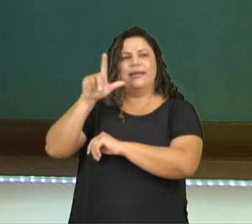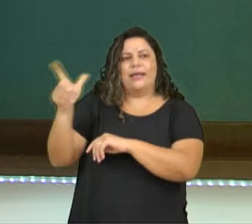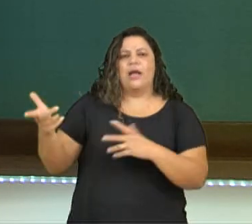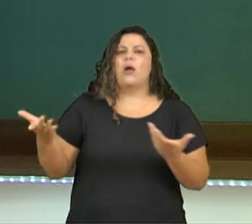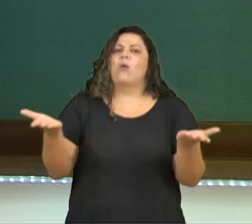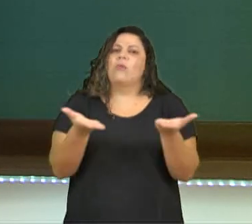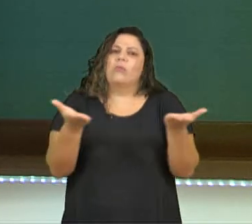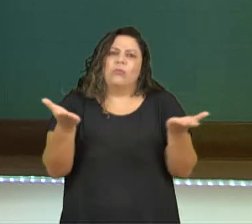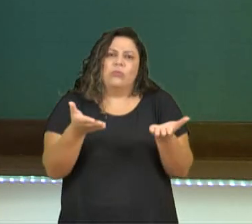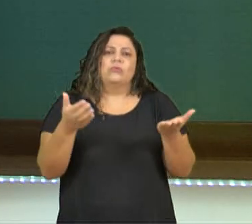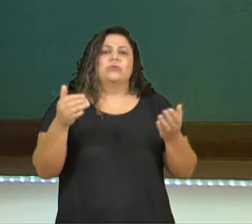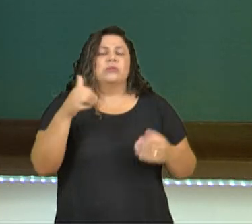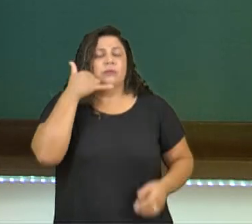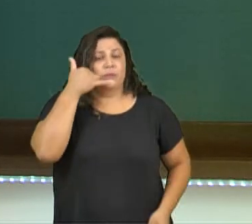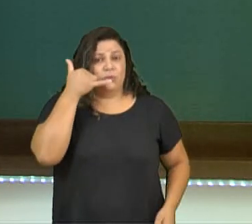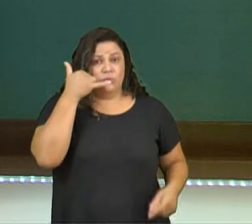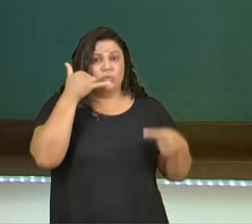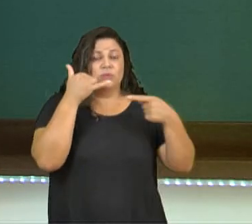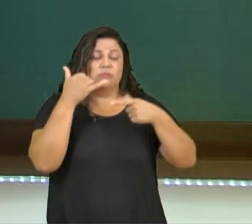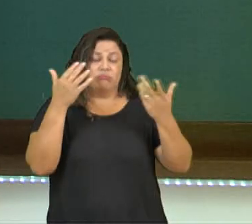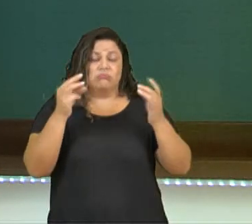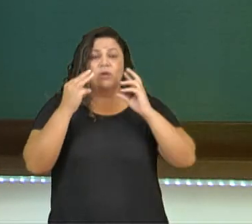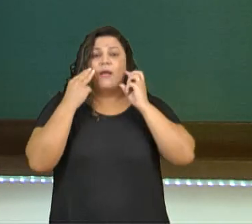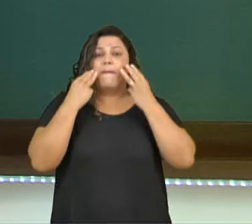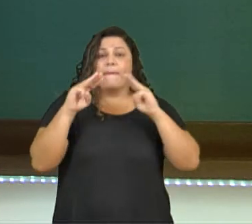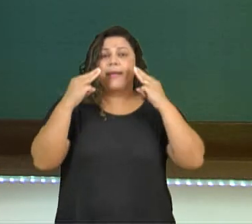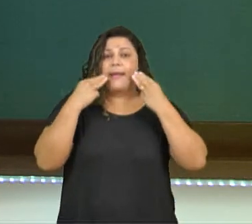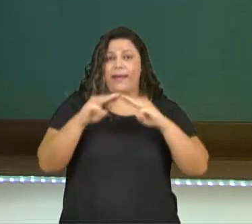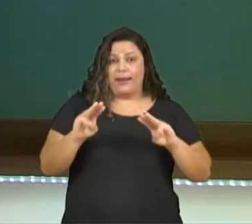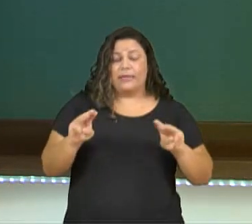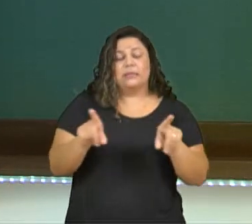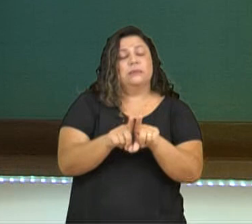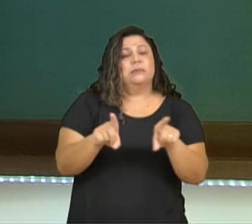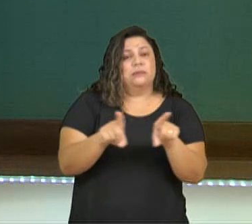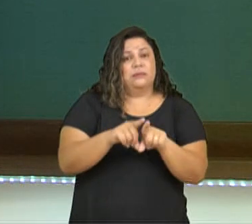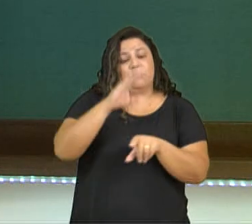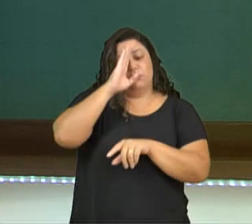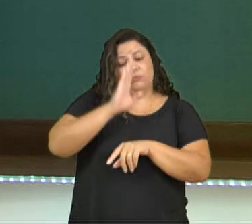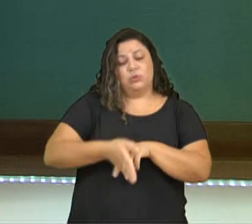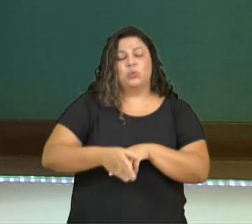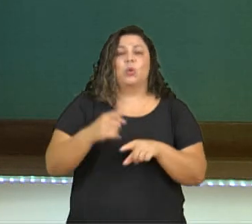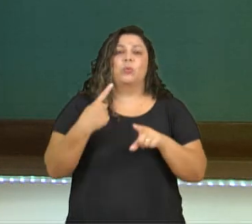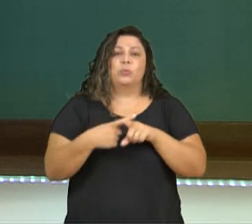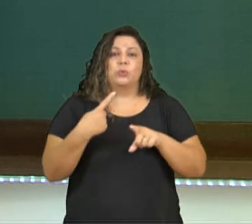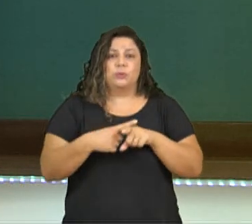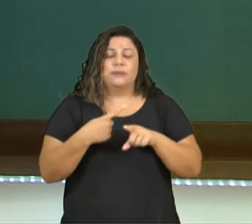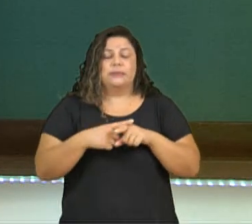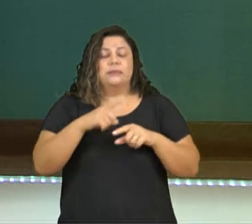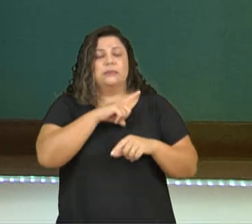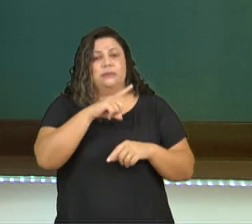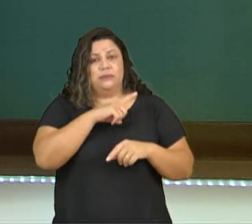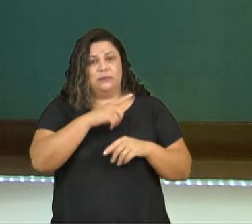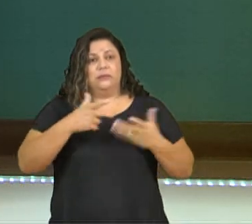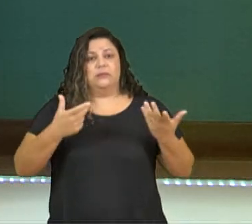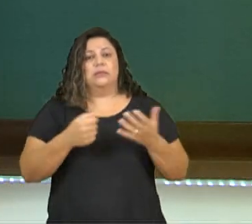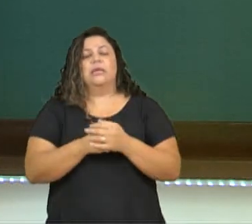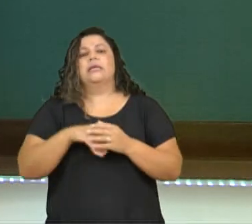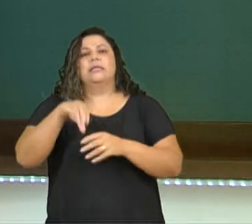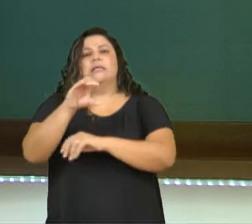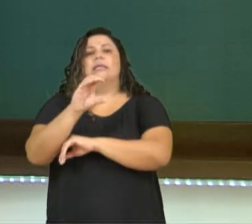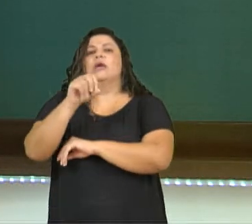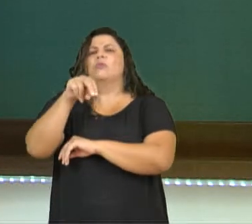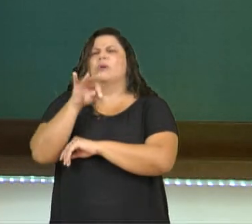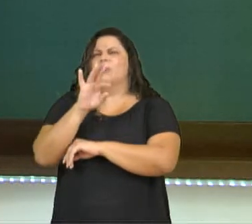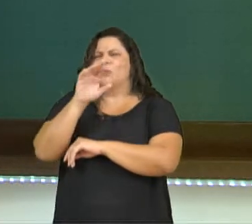percebemos essas ferramentas de marketing dirigidos, pois como é a necessidade de se ter uma conta para gerenciar